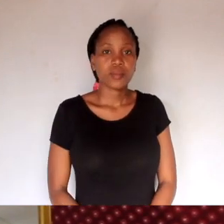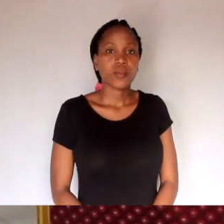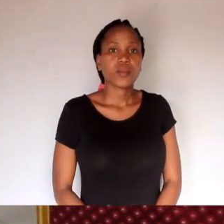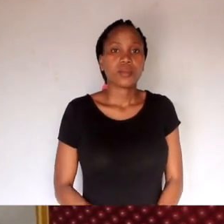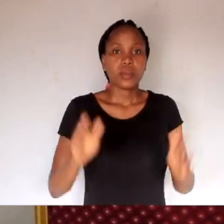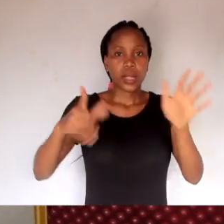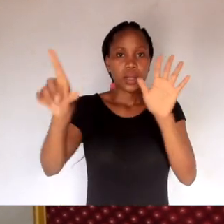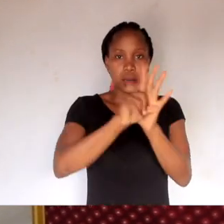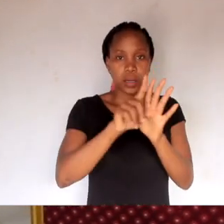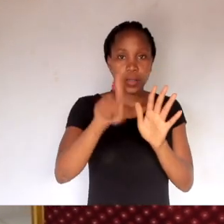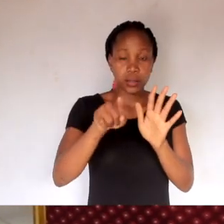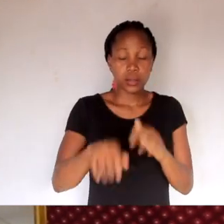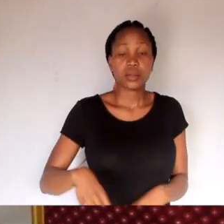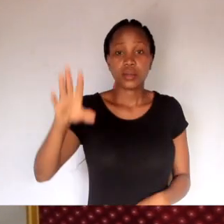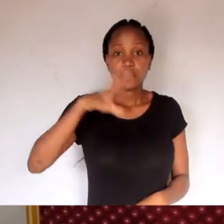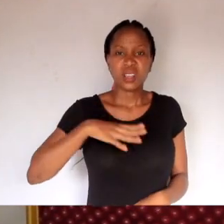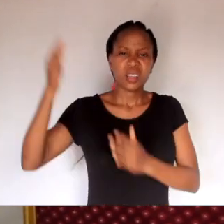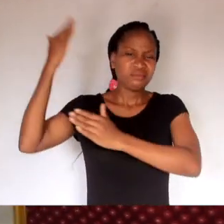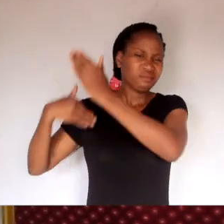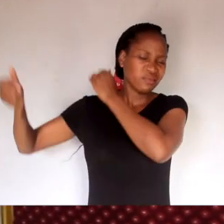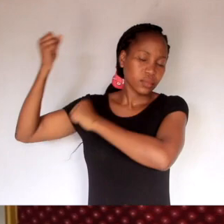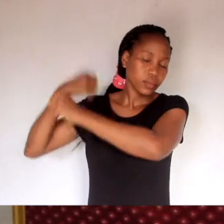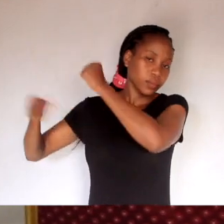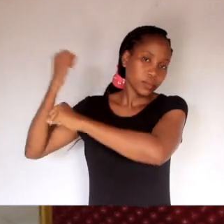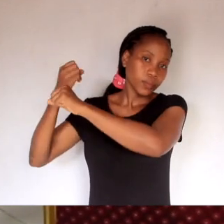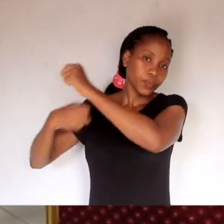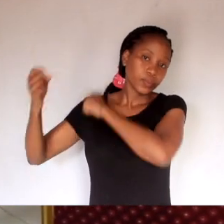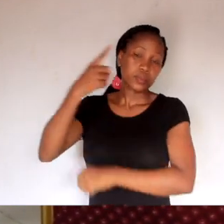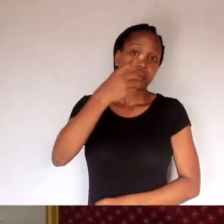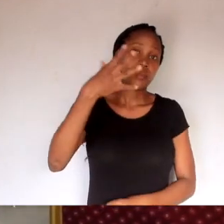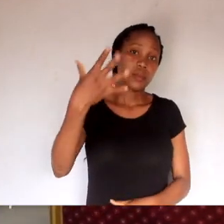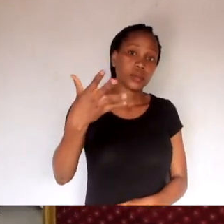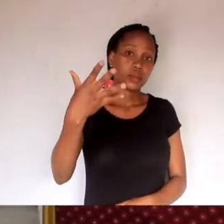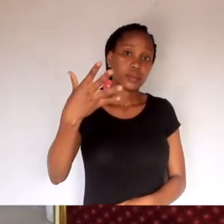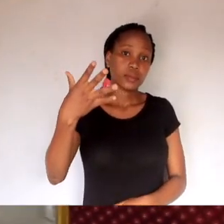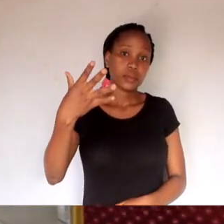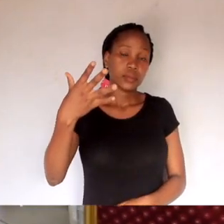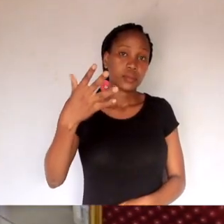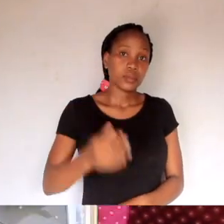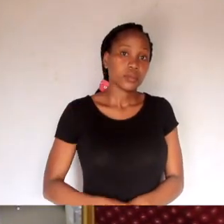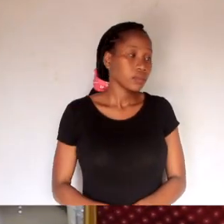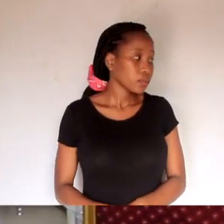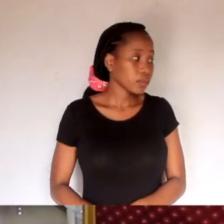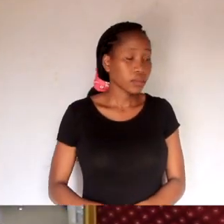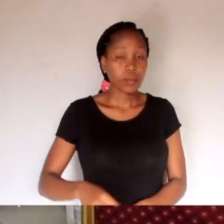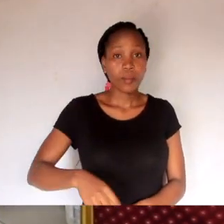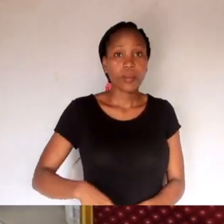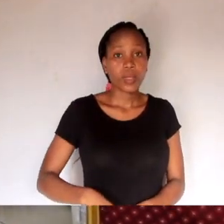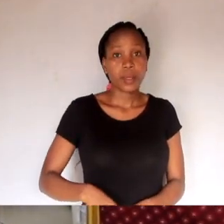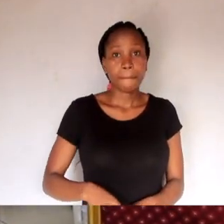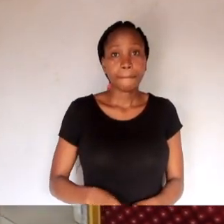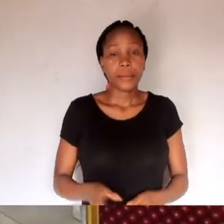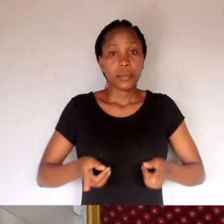desde há 15 anos. 15 anos, portanto, uma menina que está sentada nesta sala,